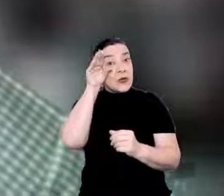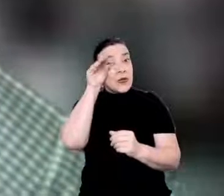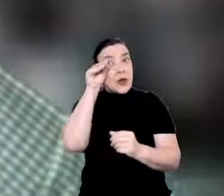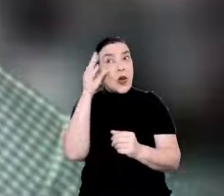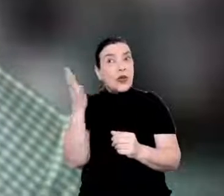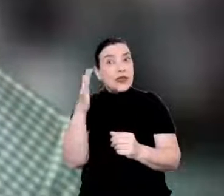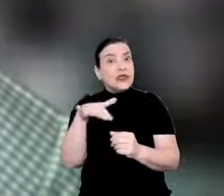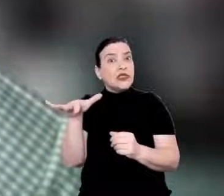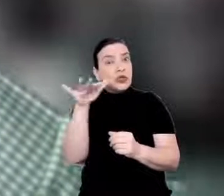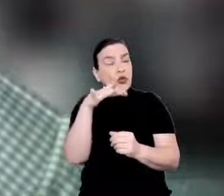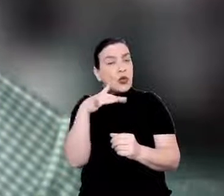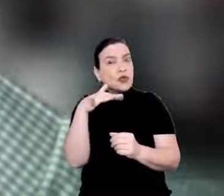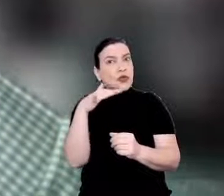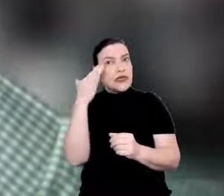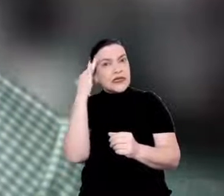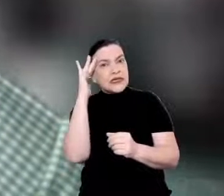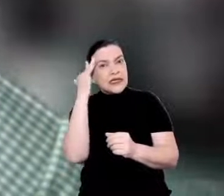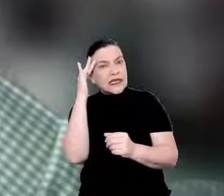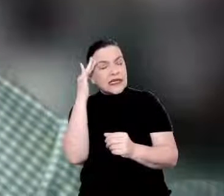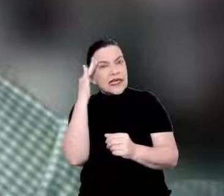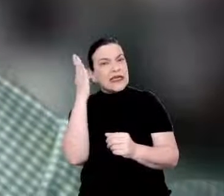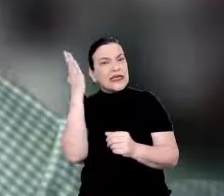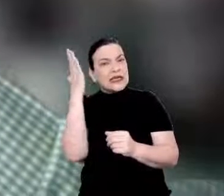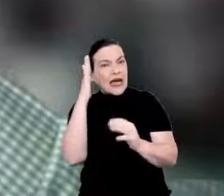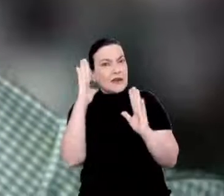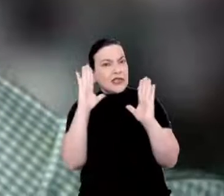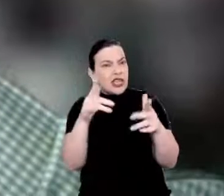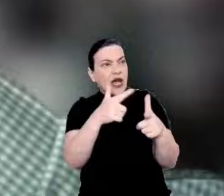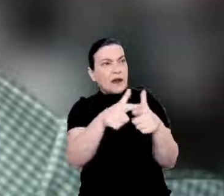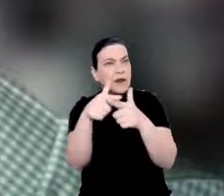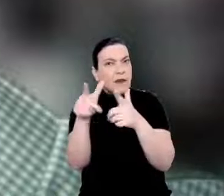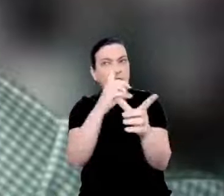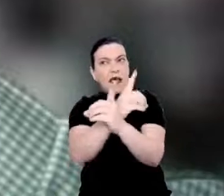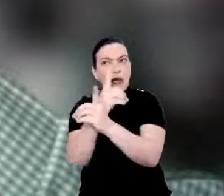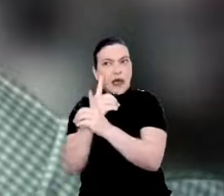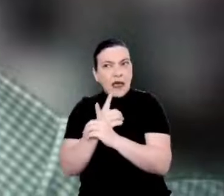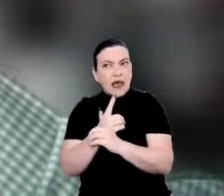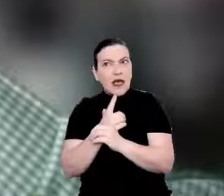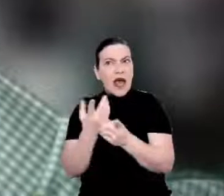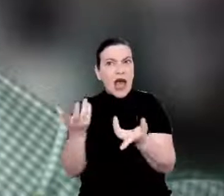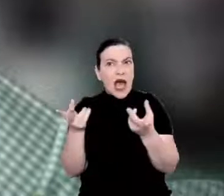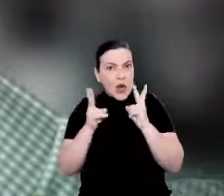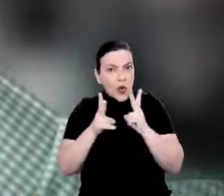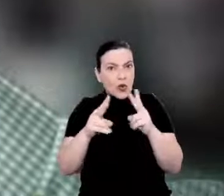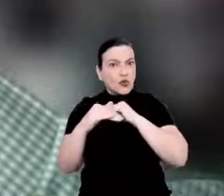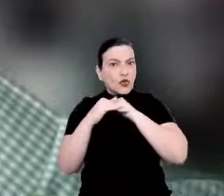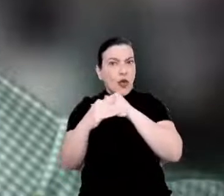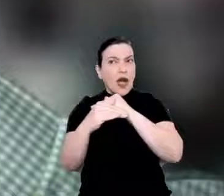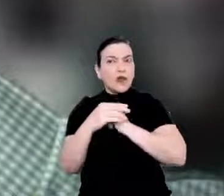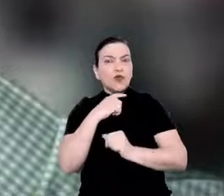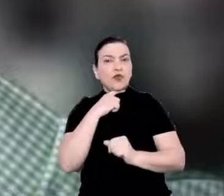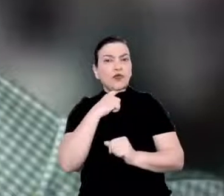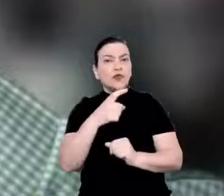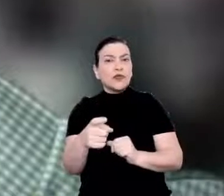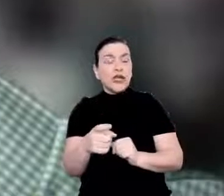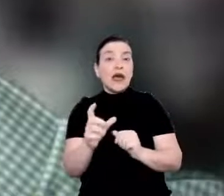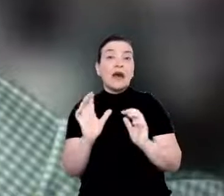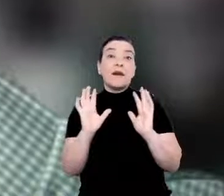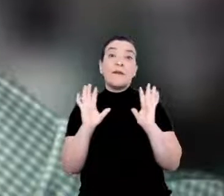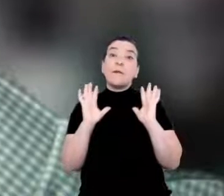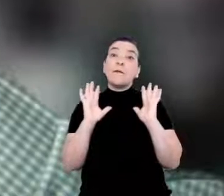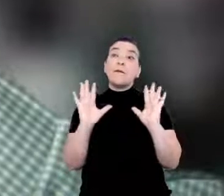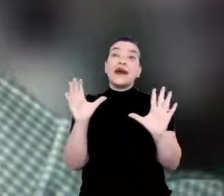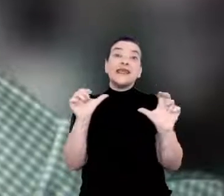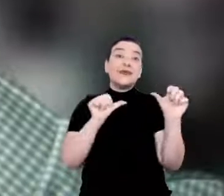instigante. Nós sabemos da tempestade perfeita, sabemos que não dá para seguir igual, mas há poucos indícios de